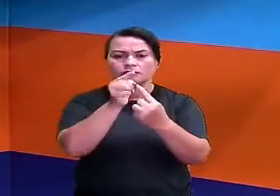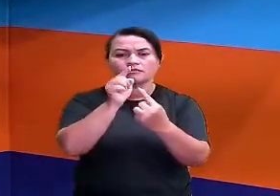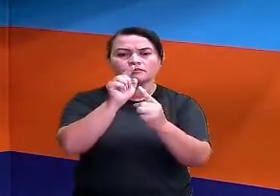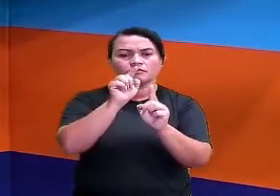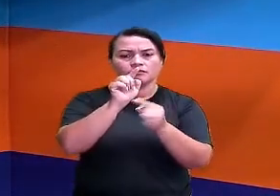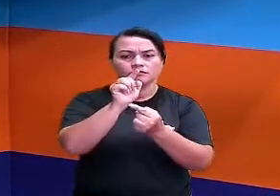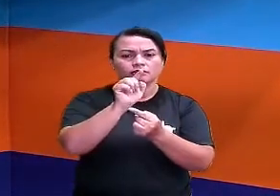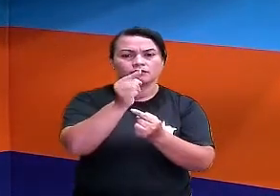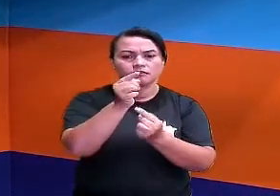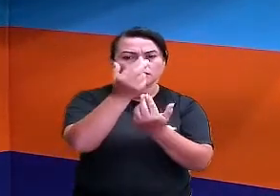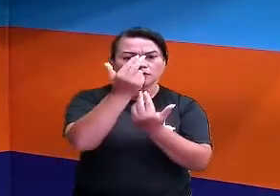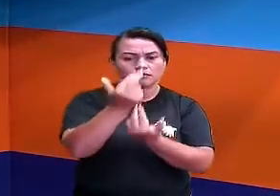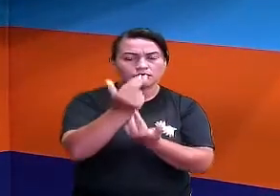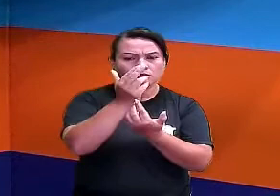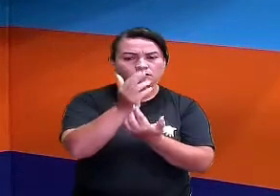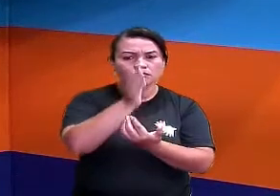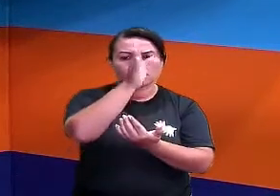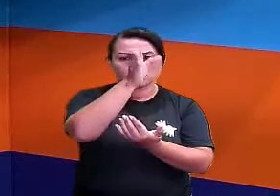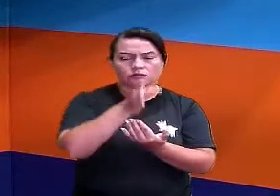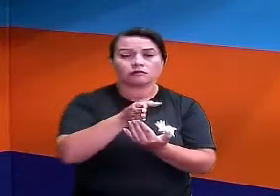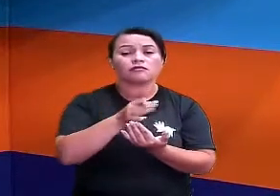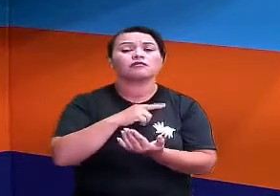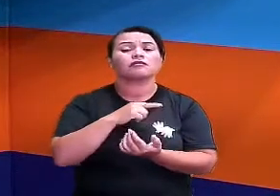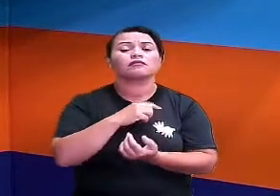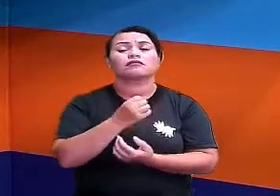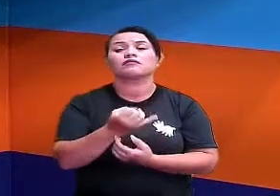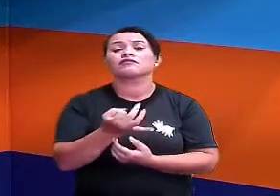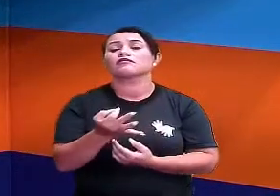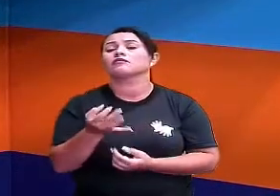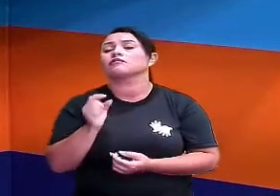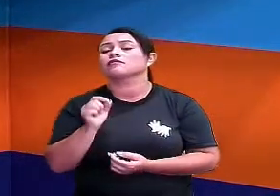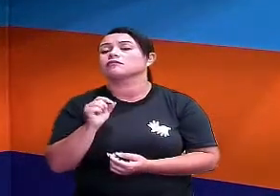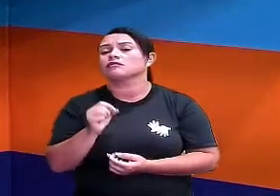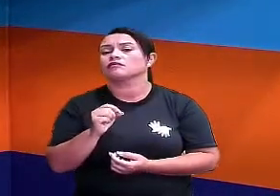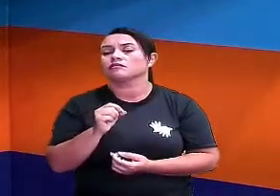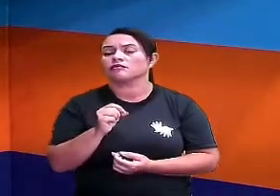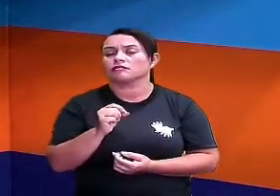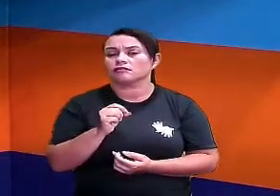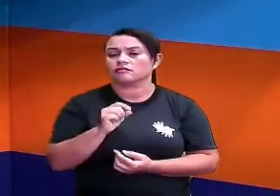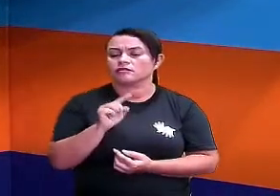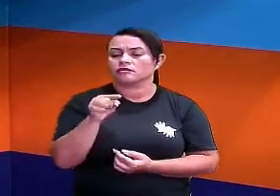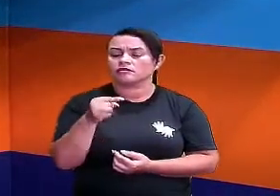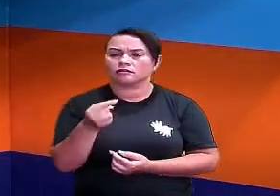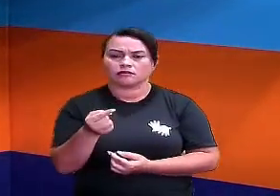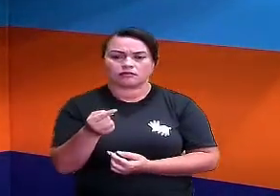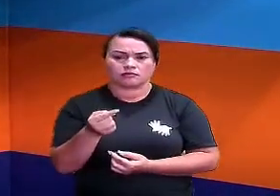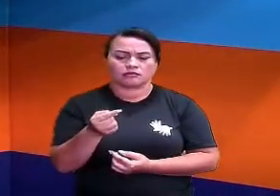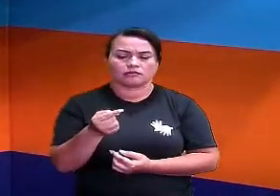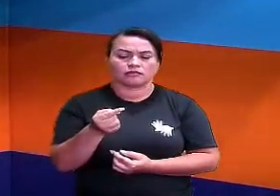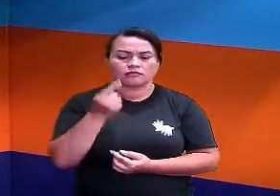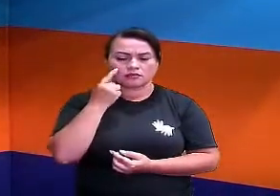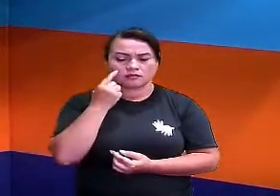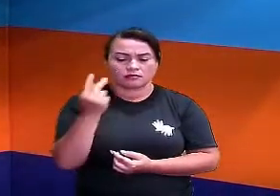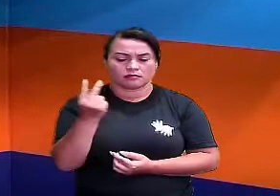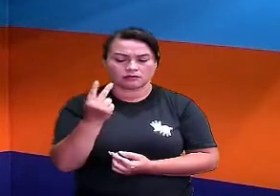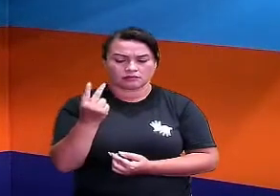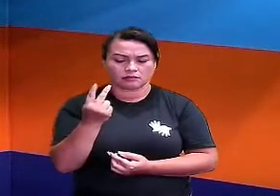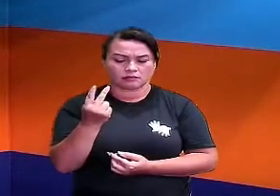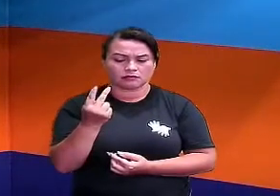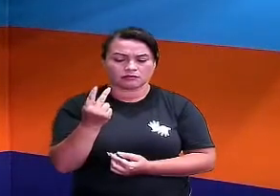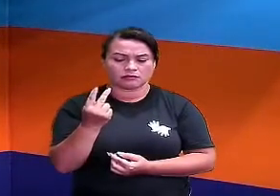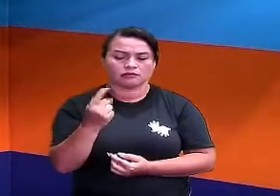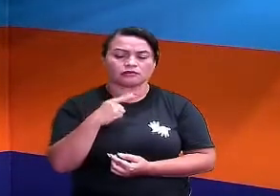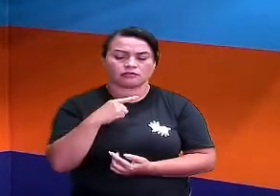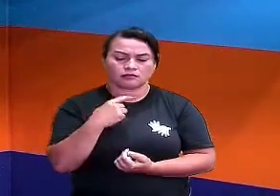vírgula abaixo de vírgula. E aí, quantas casas decimais tem após a vírgula em cada número, né? 2 casas decimais, então o resultado vão ter